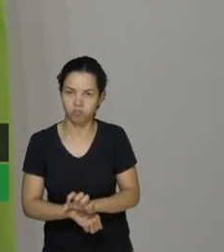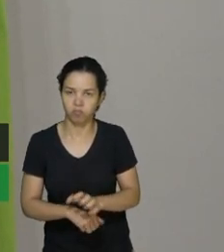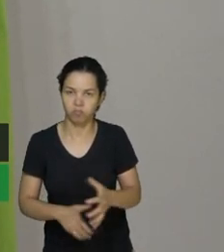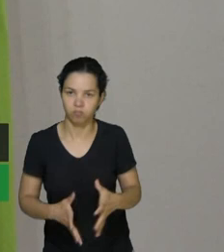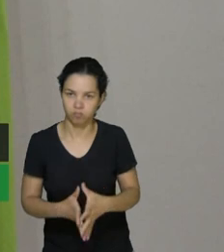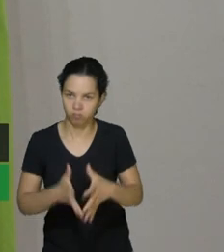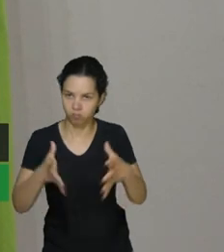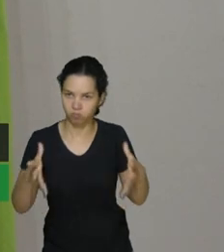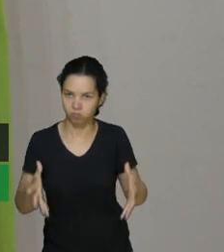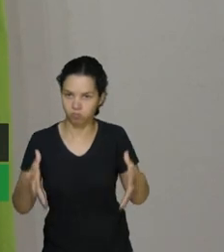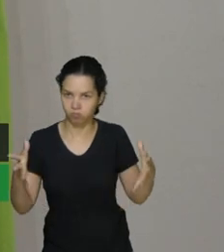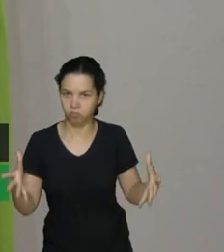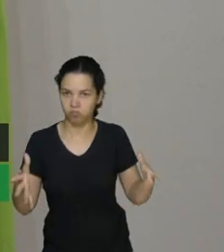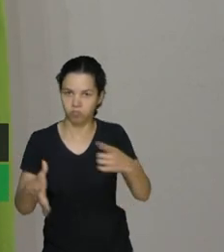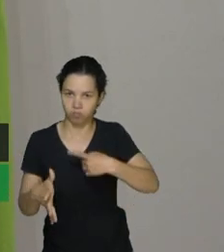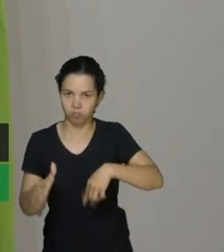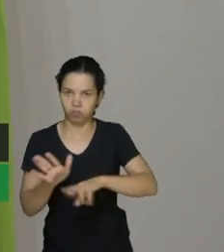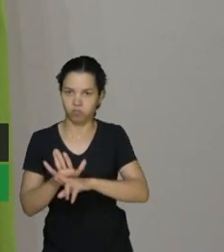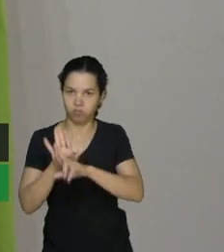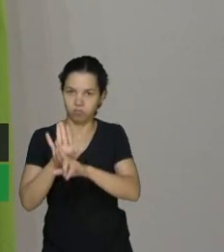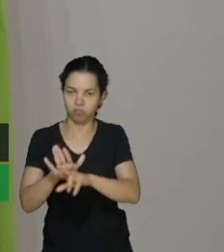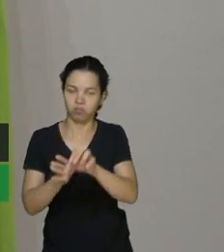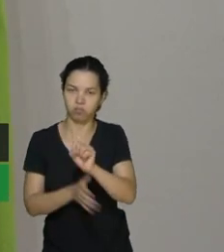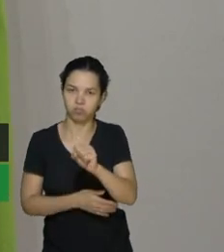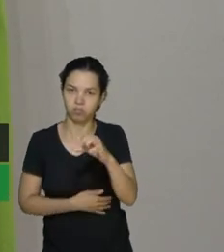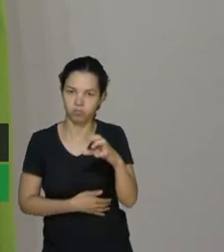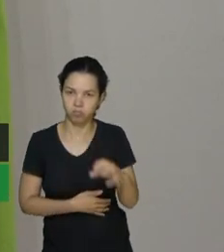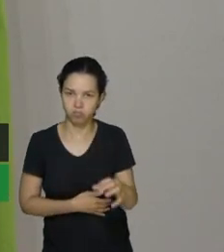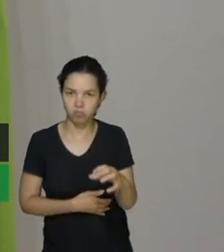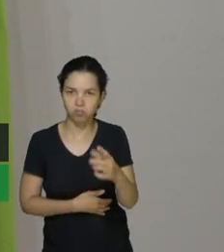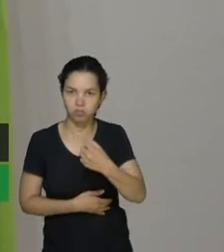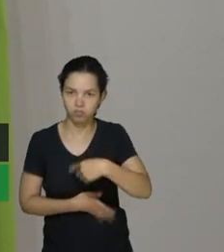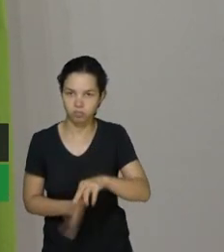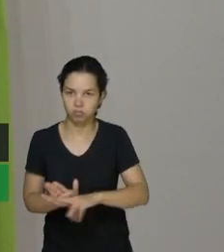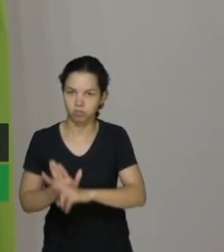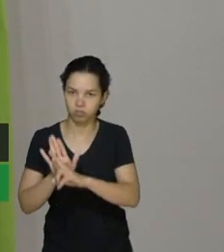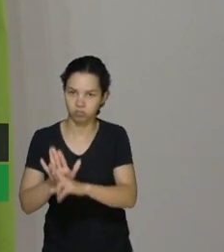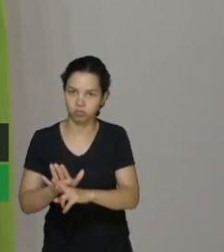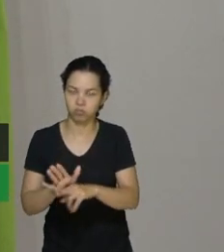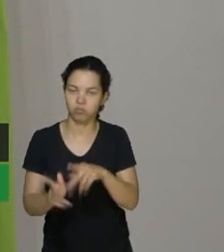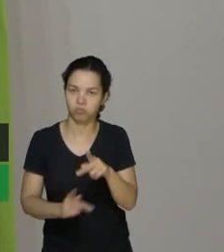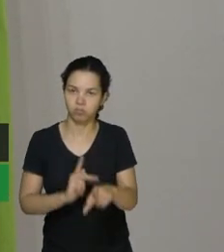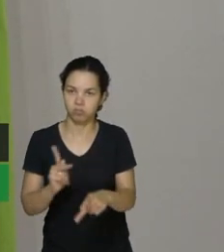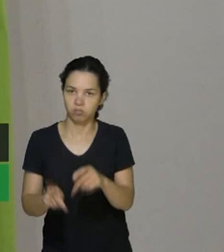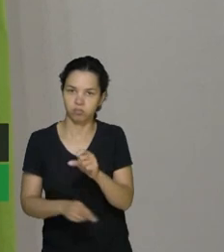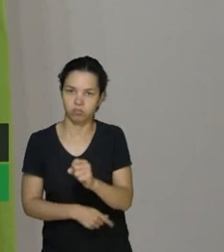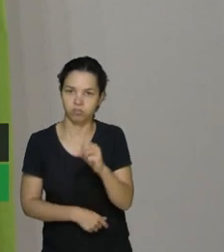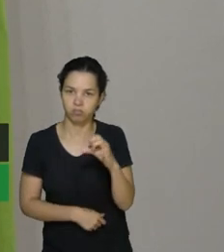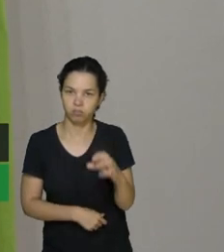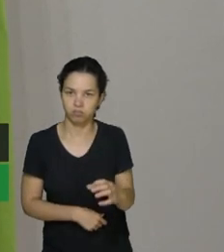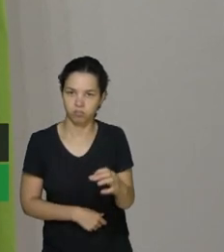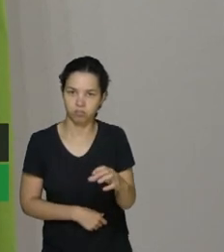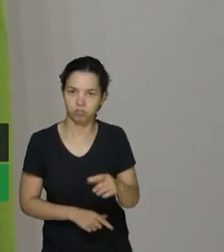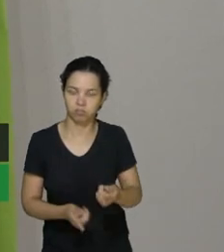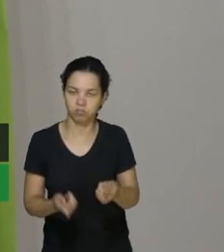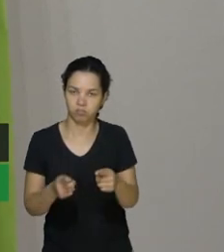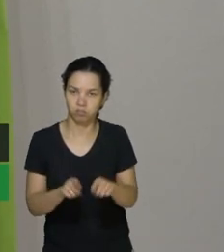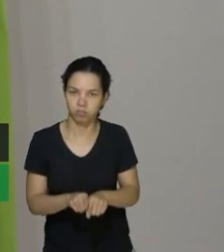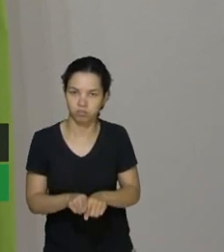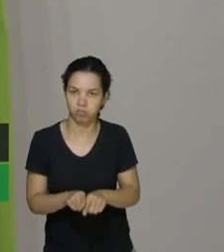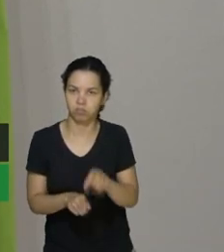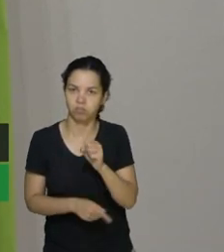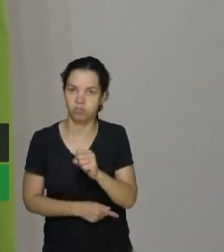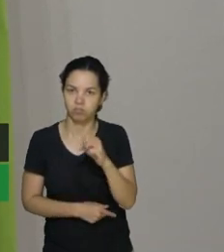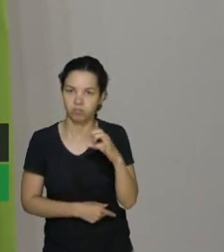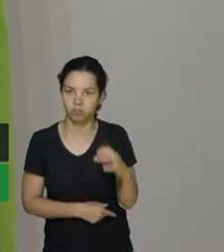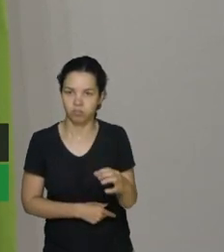é. Todos nós representamos Santa Catarina, todos nós representamos o povo de Santa Catarina. E esse conjunto é que faz com que Santa